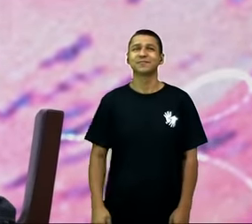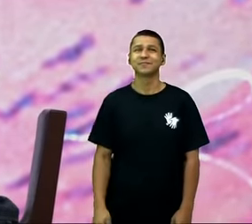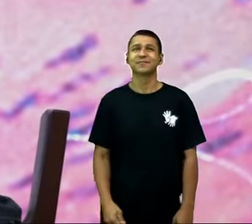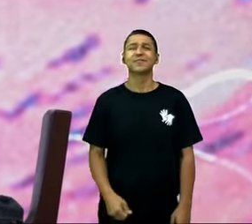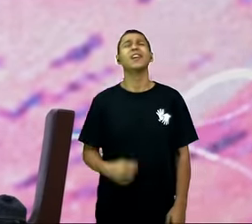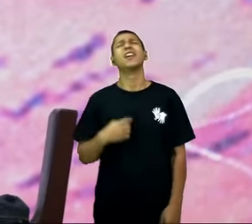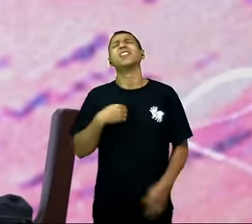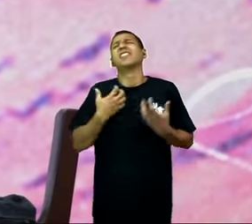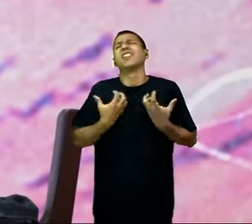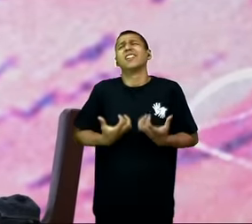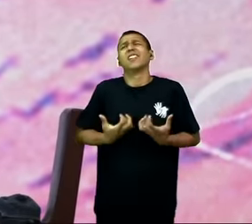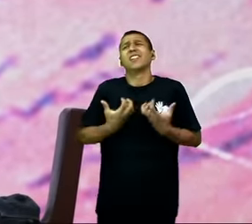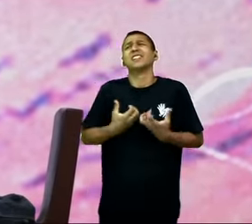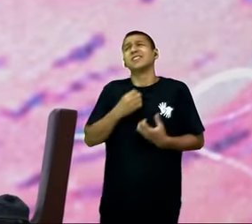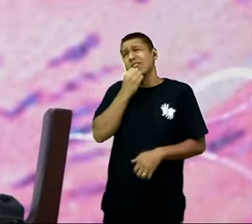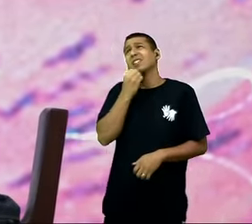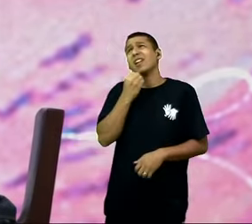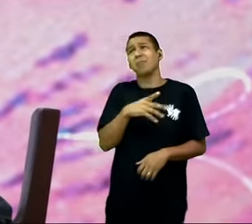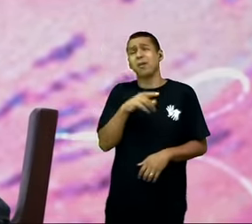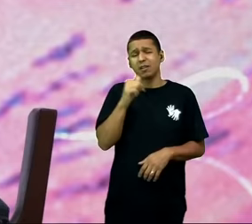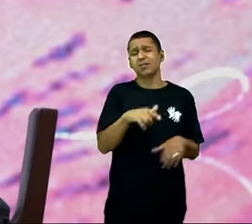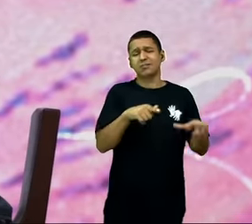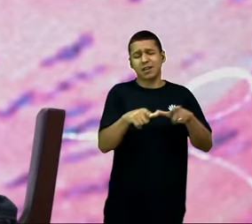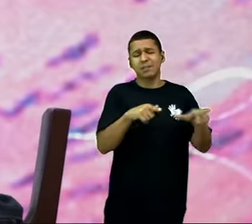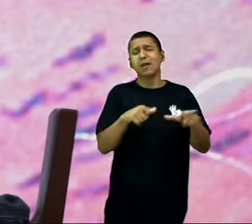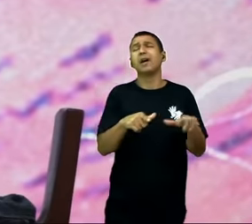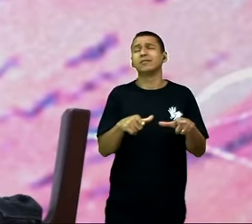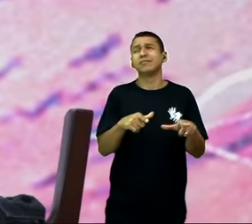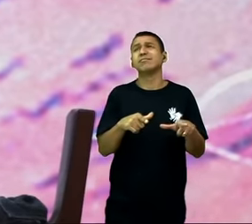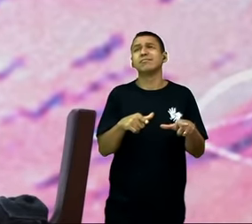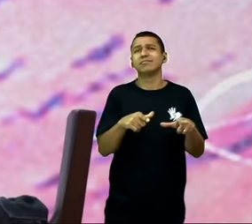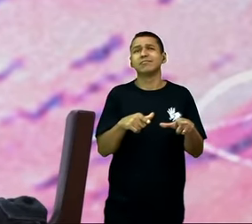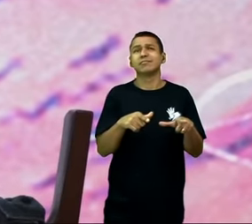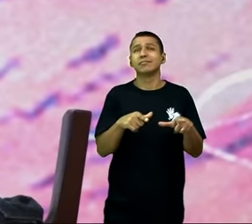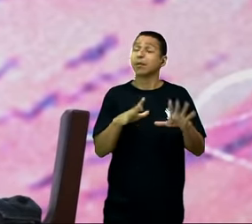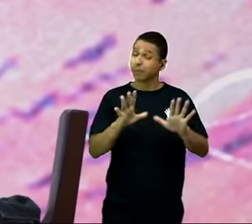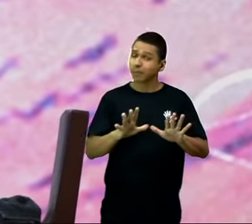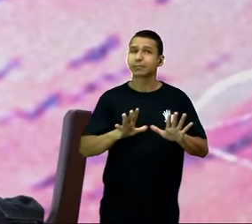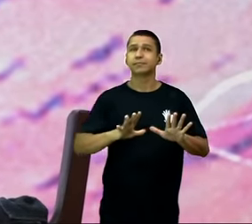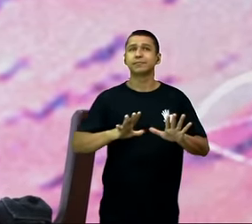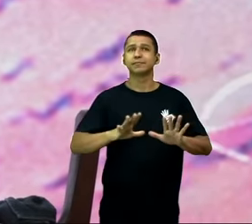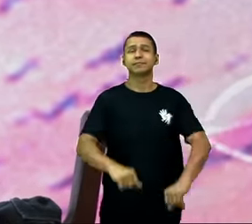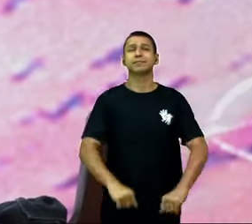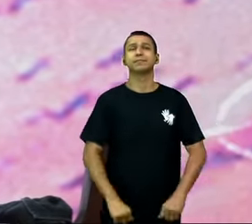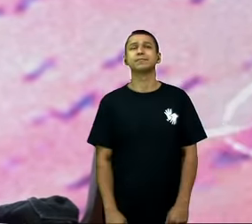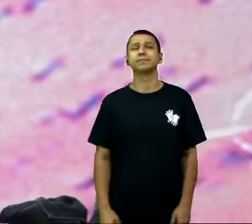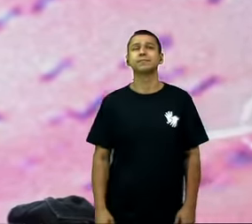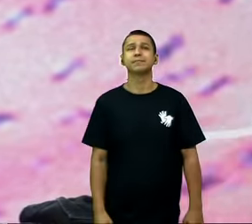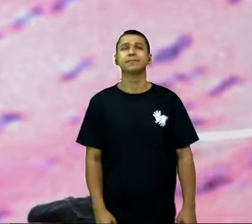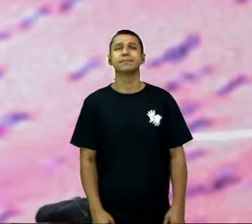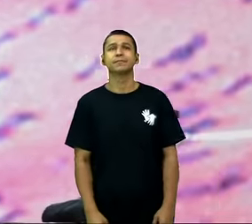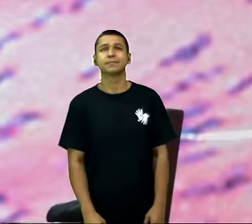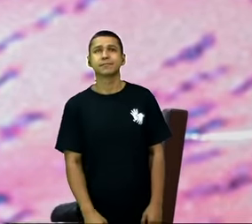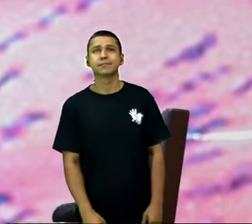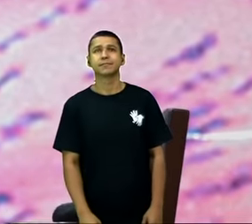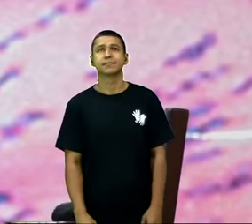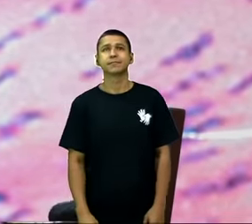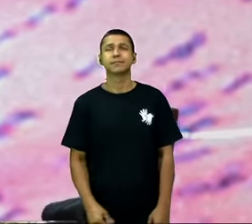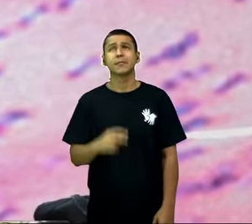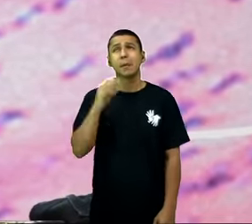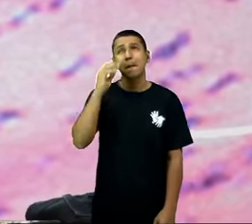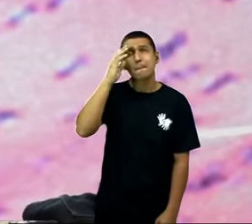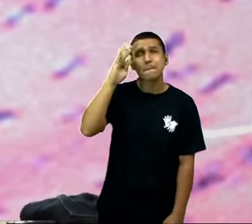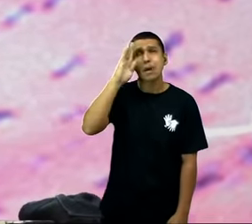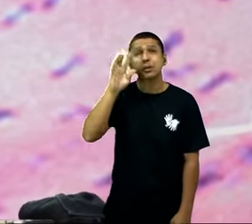Ai, tô cansado, Senhor, tá bom, vou ficar nesse trabalho aqui mesmo. Olha que interessante, isso é muito louco, porque imagina que